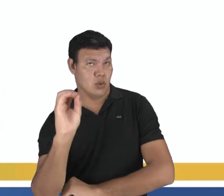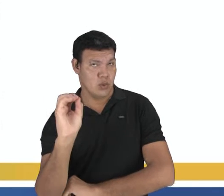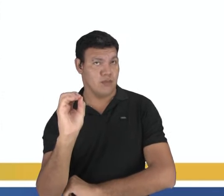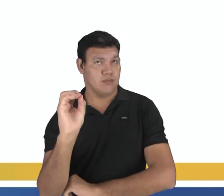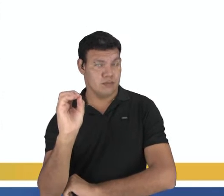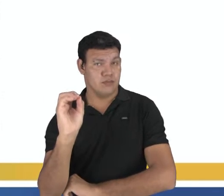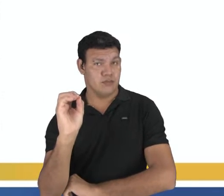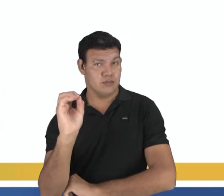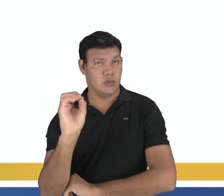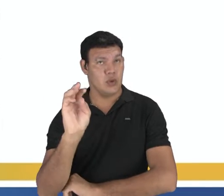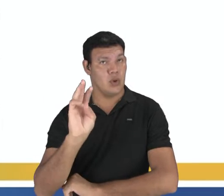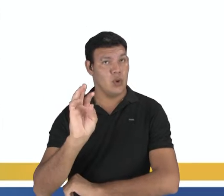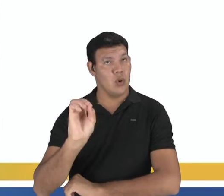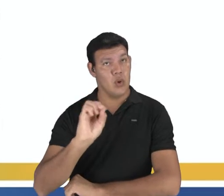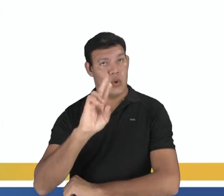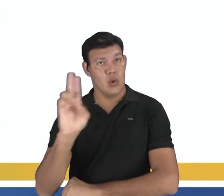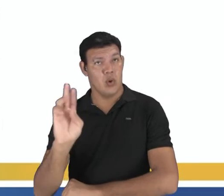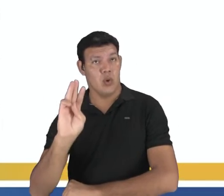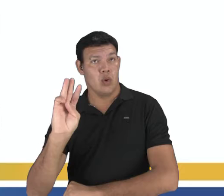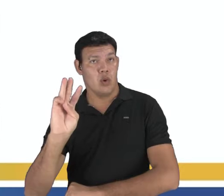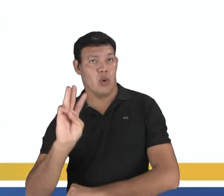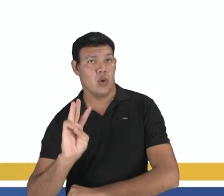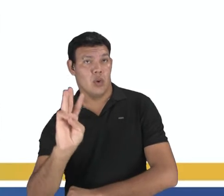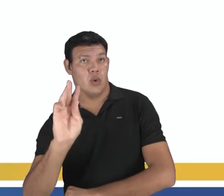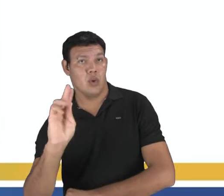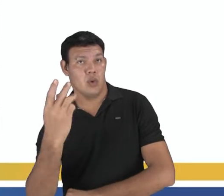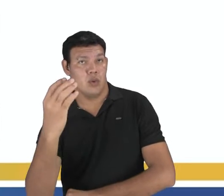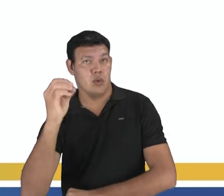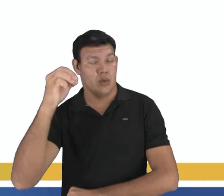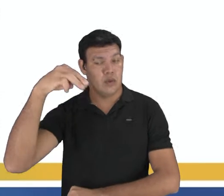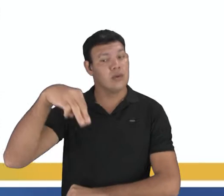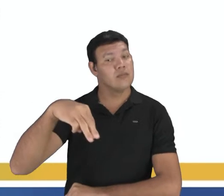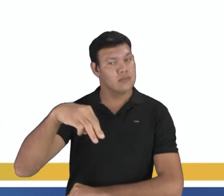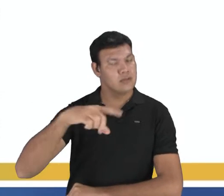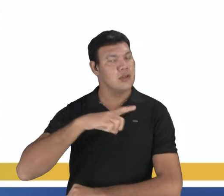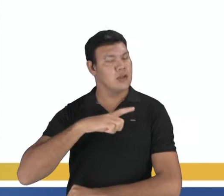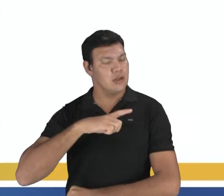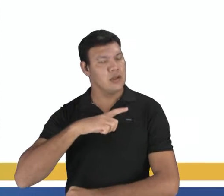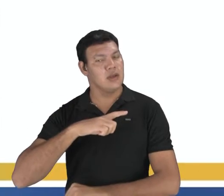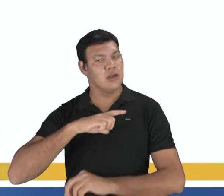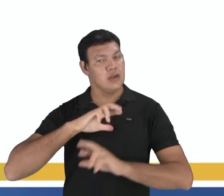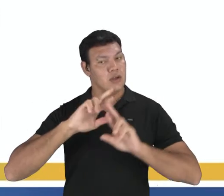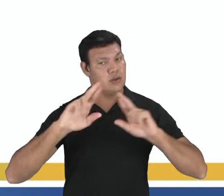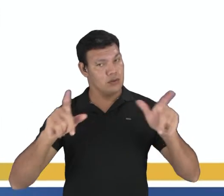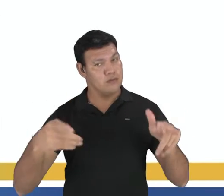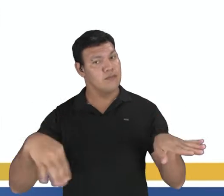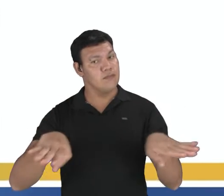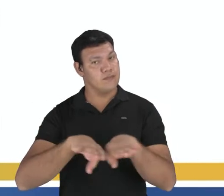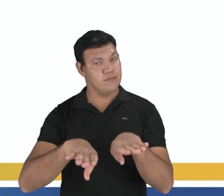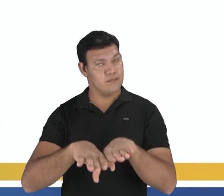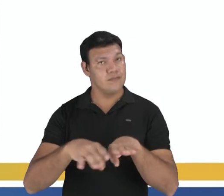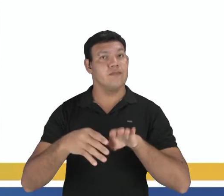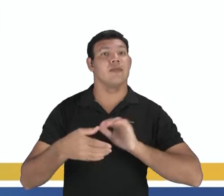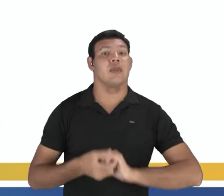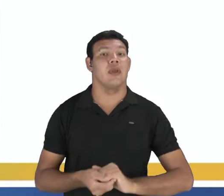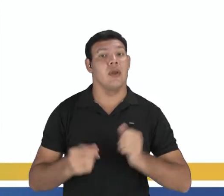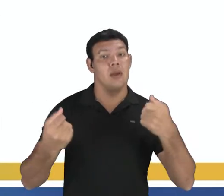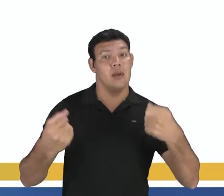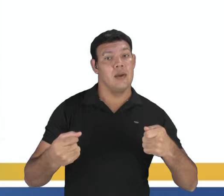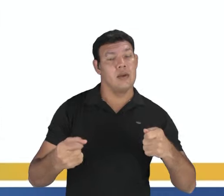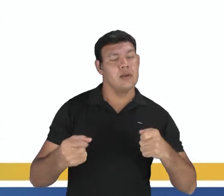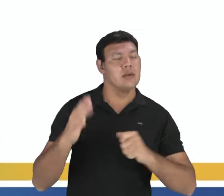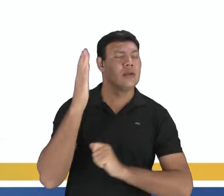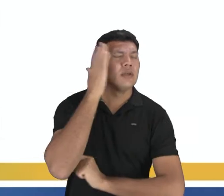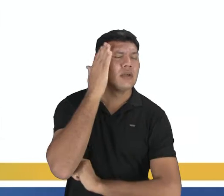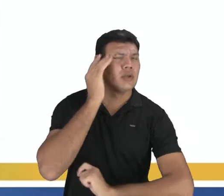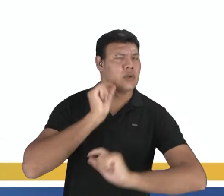quem Mas eles têm uma diferença sem aqui já já eu falo para vocês tá bom mas que vocês precisam saber por enquanto